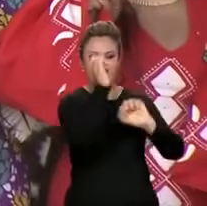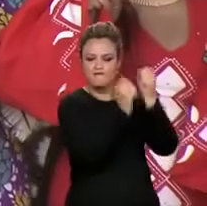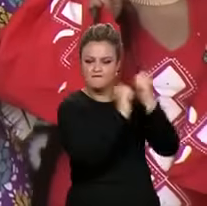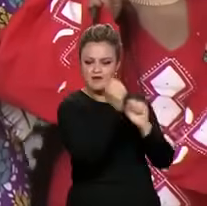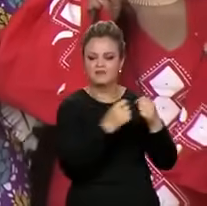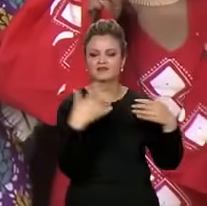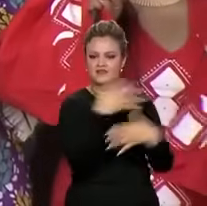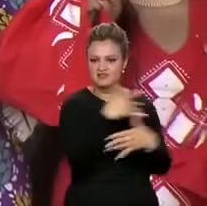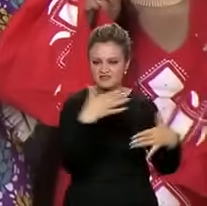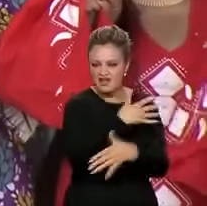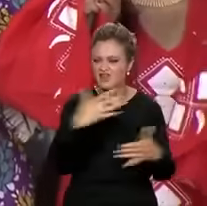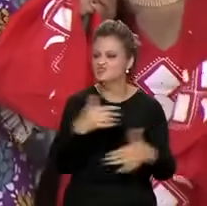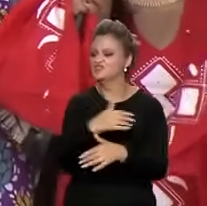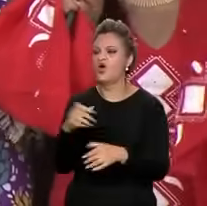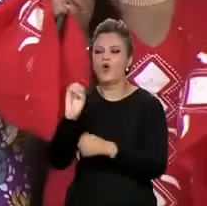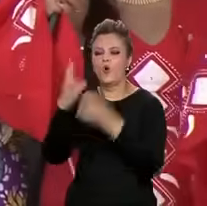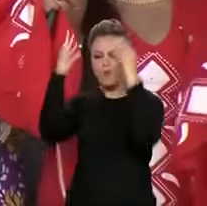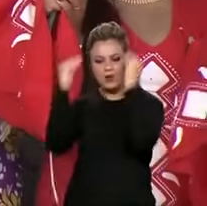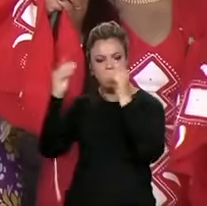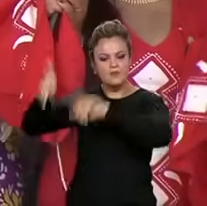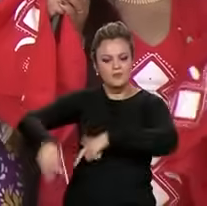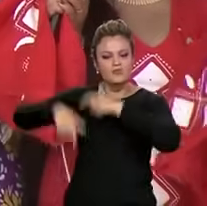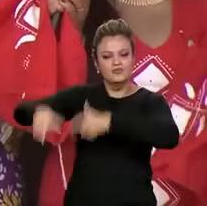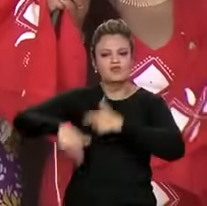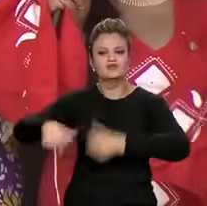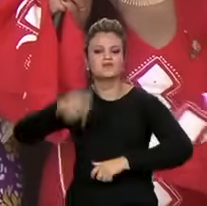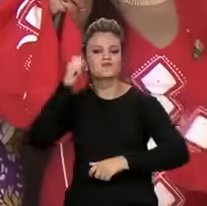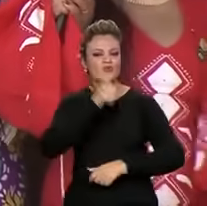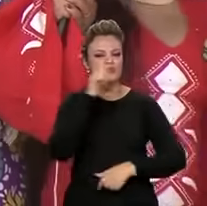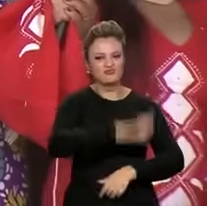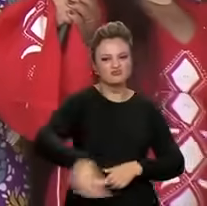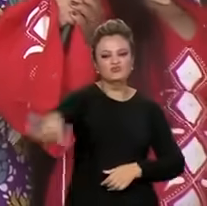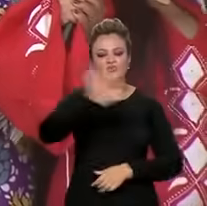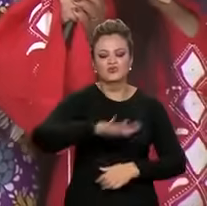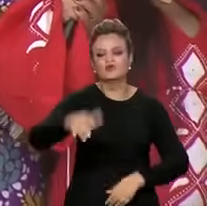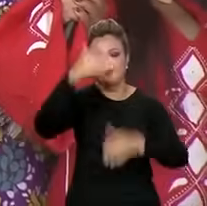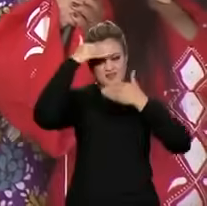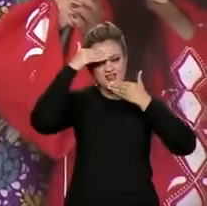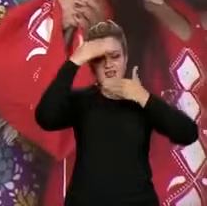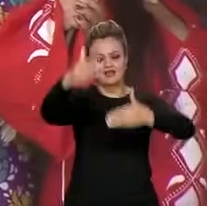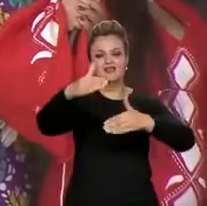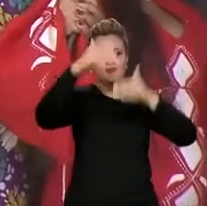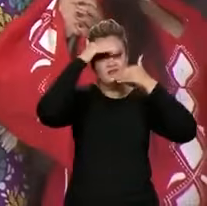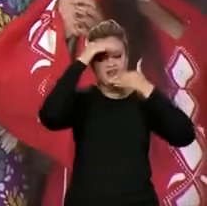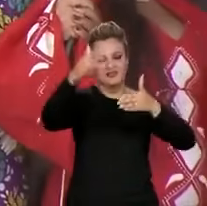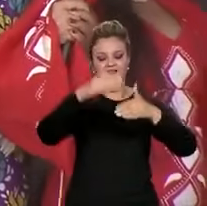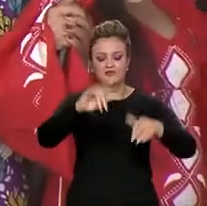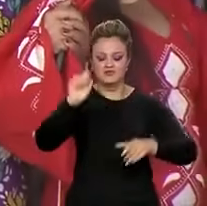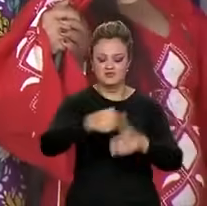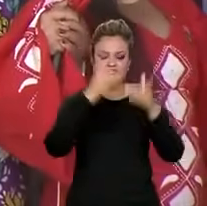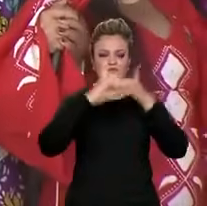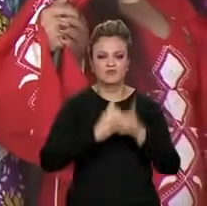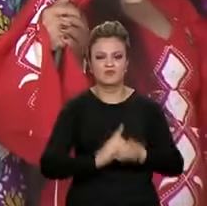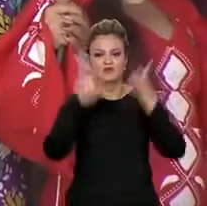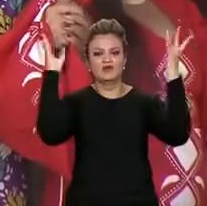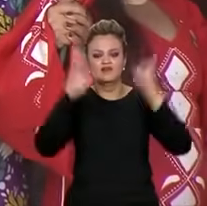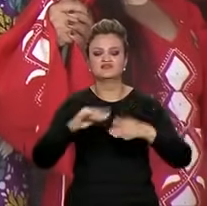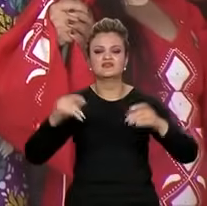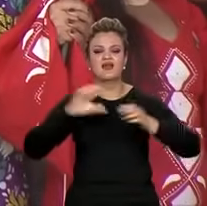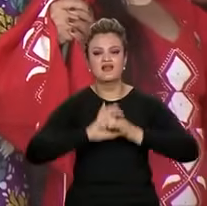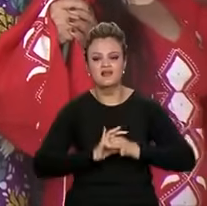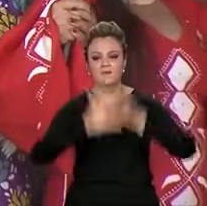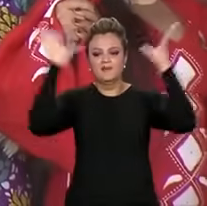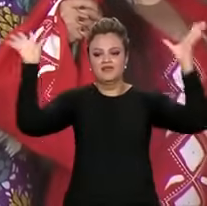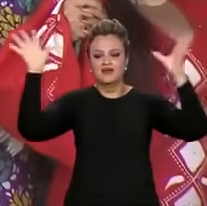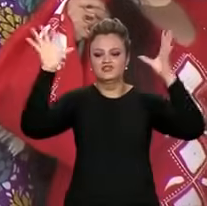cidade operária o camponesa mulheres muito obrigada a democracia e a